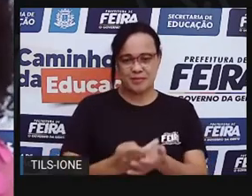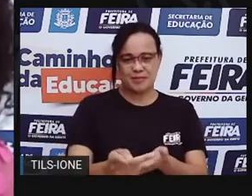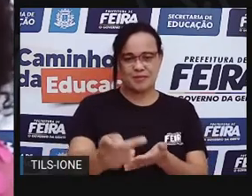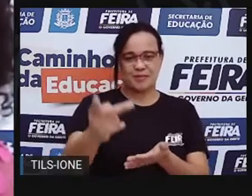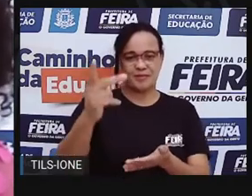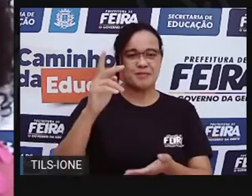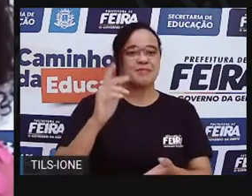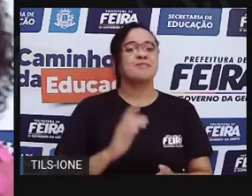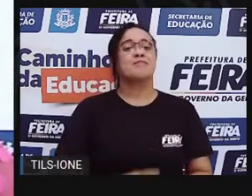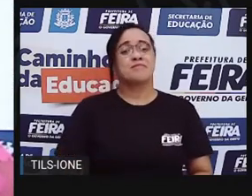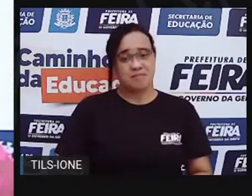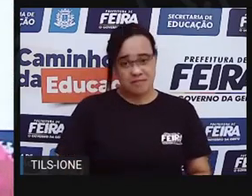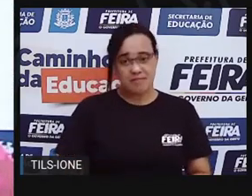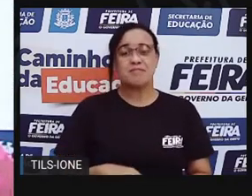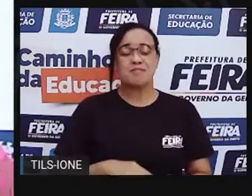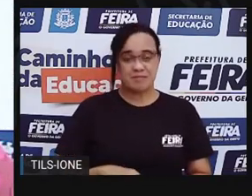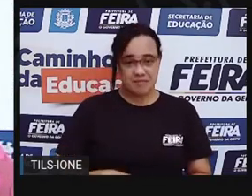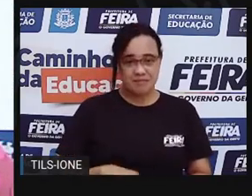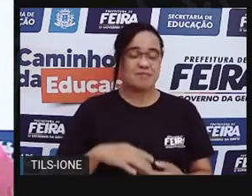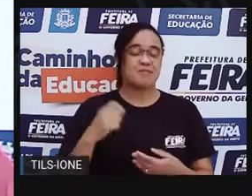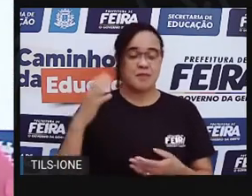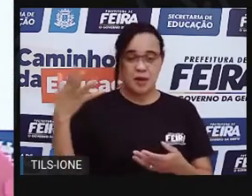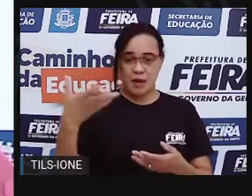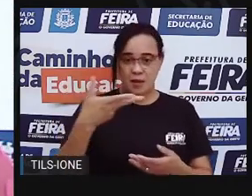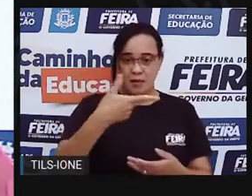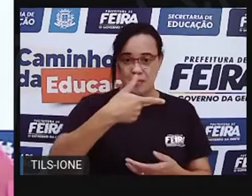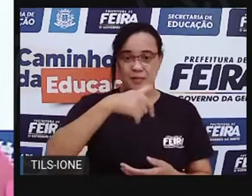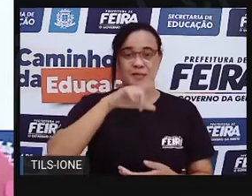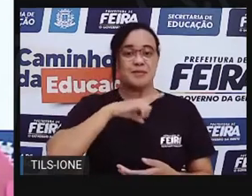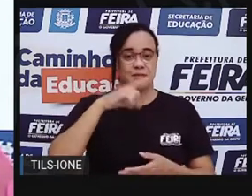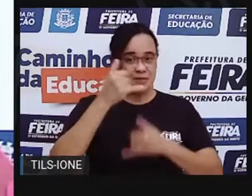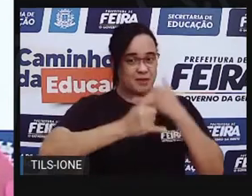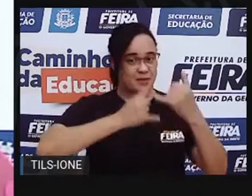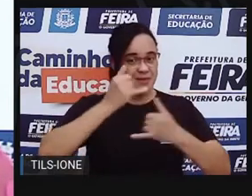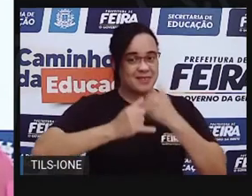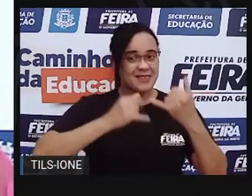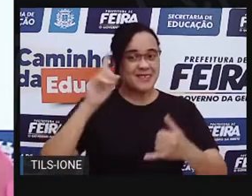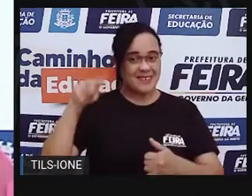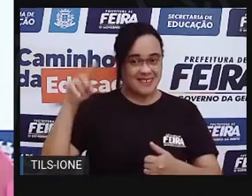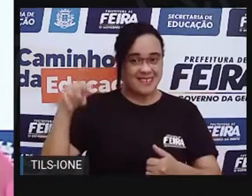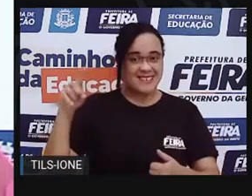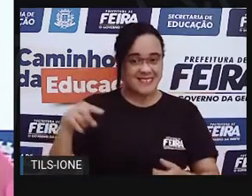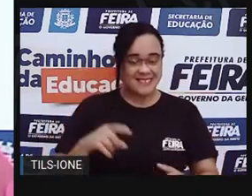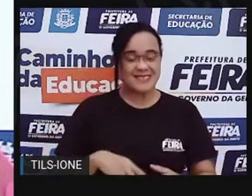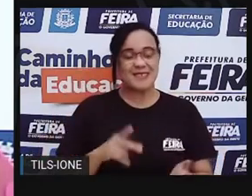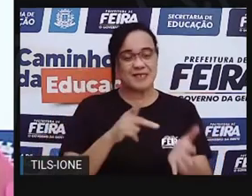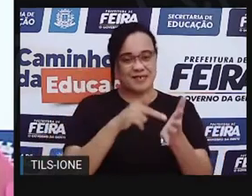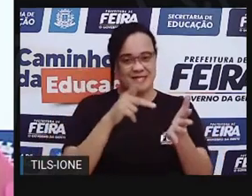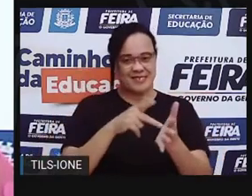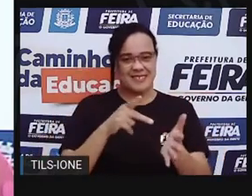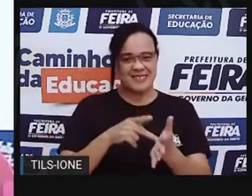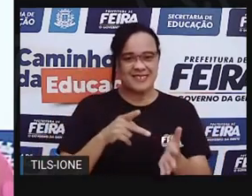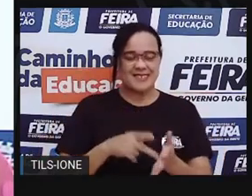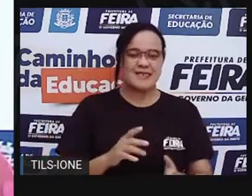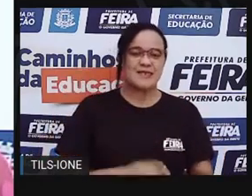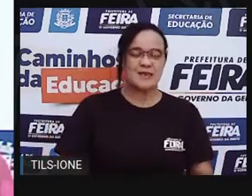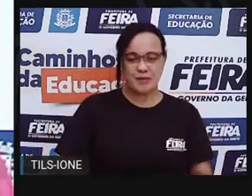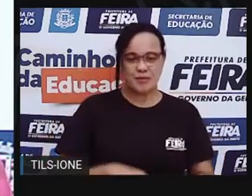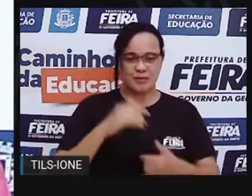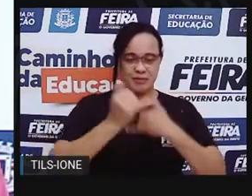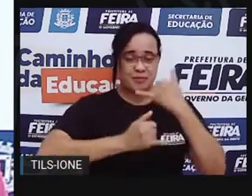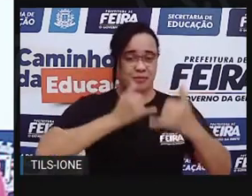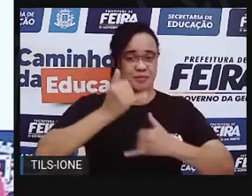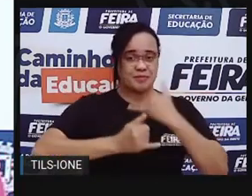Ah, então tem que ter muita habilidade para brincar de peão, não é mesmo? É verdade. Não é um brinquedo